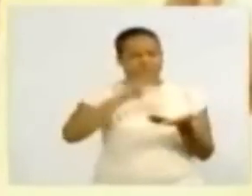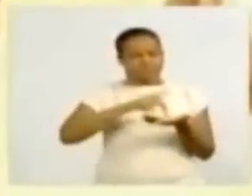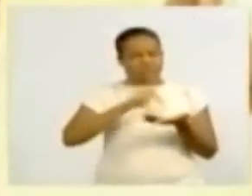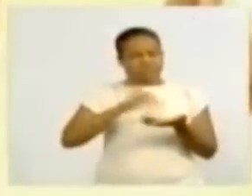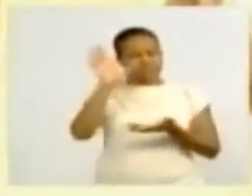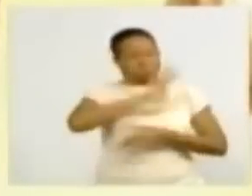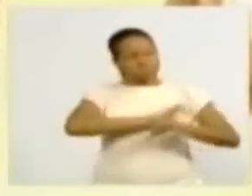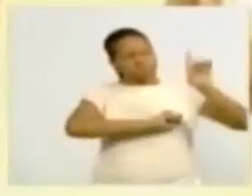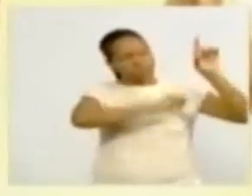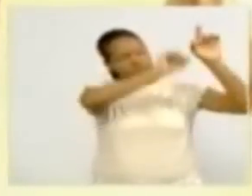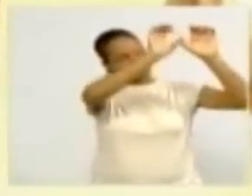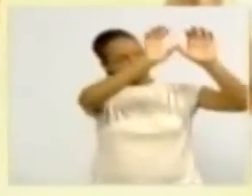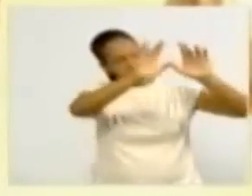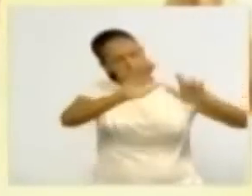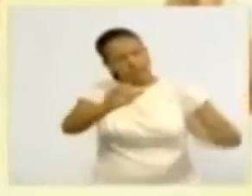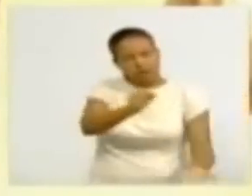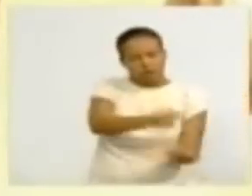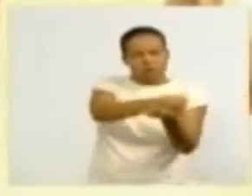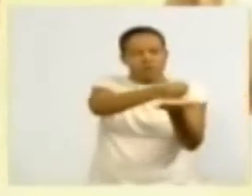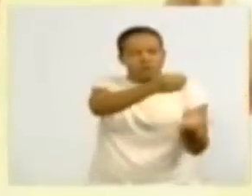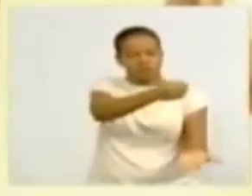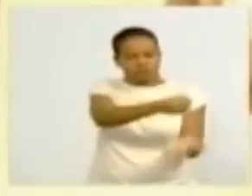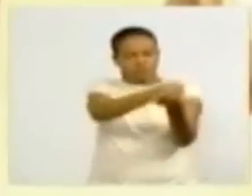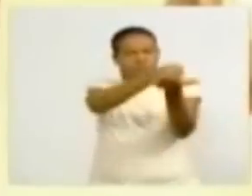verdadeira misericórdia estará no seu sustento.